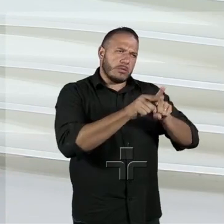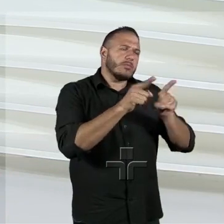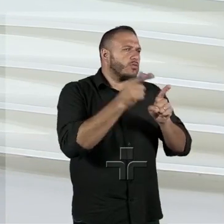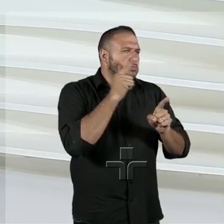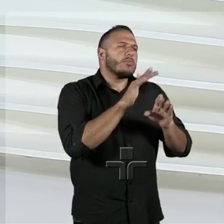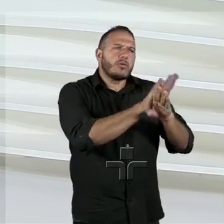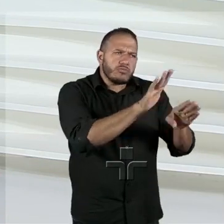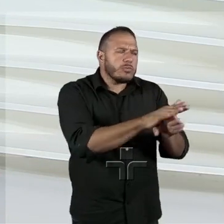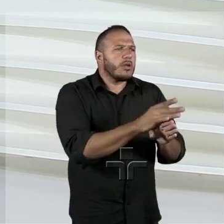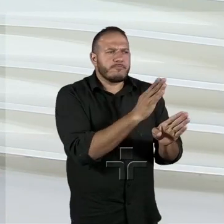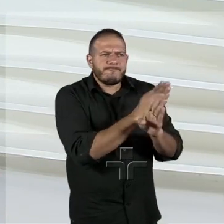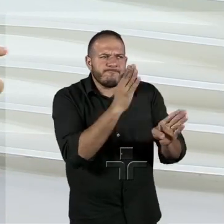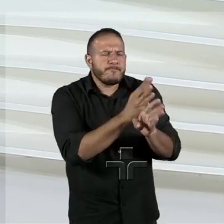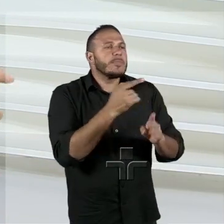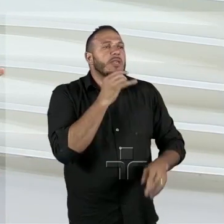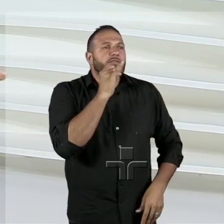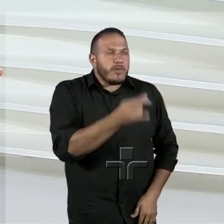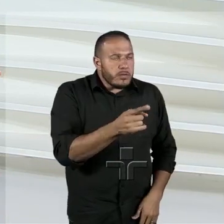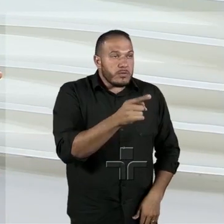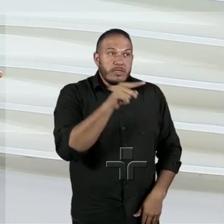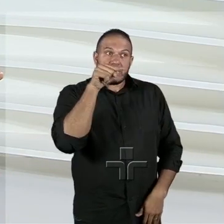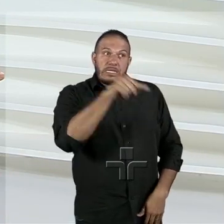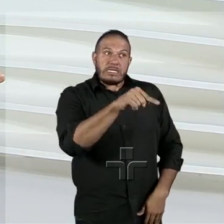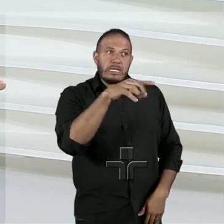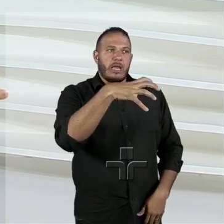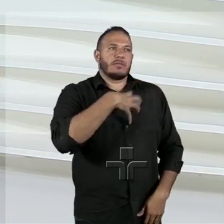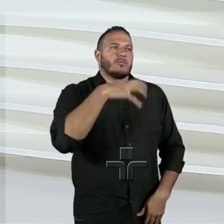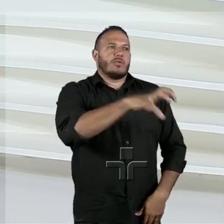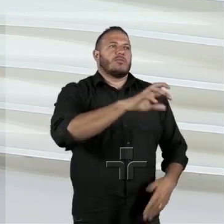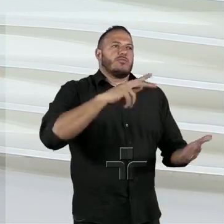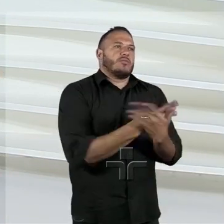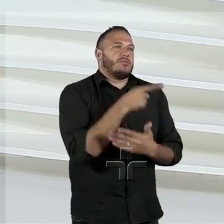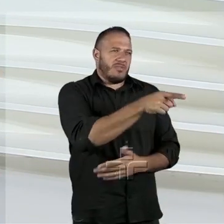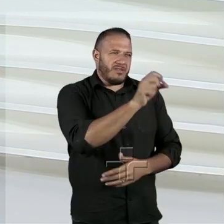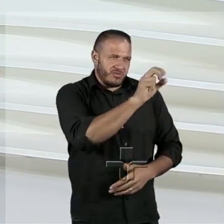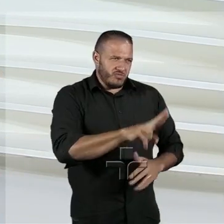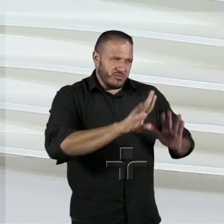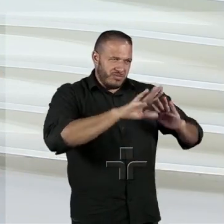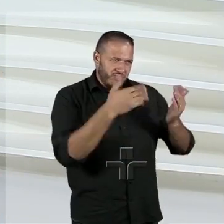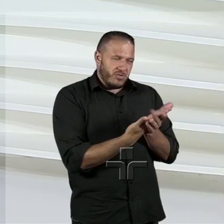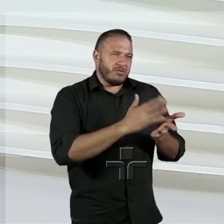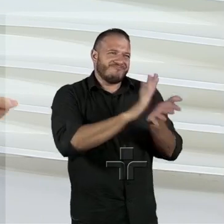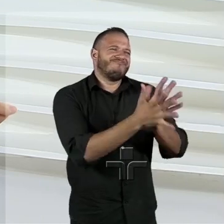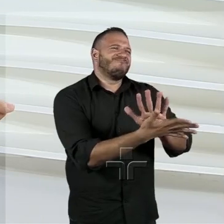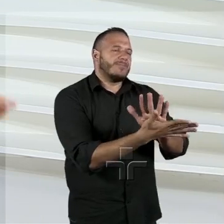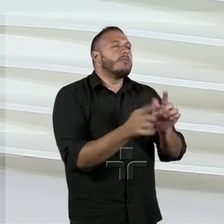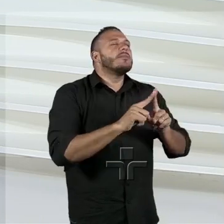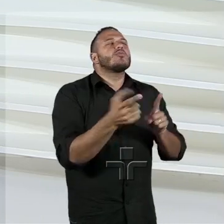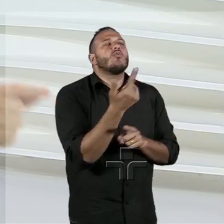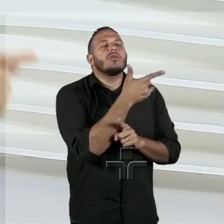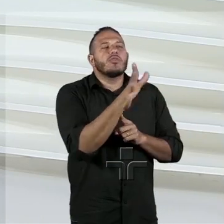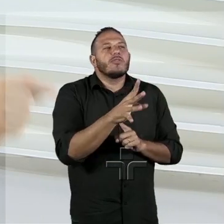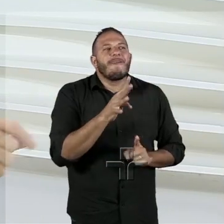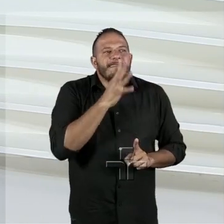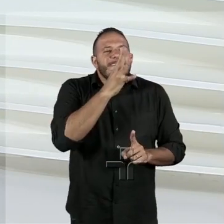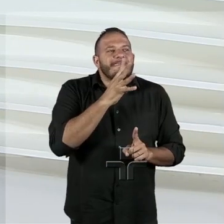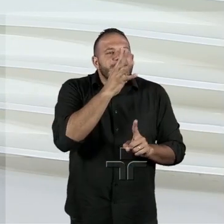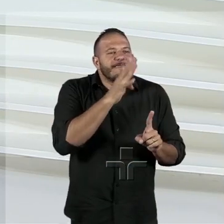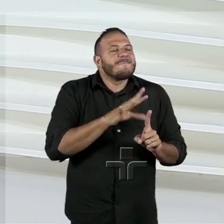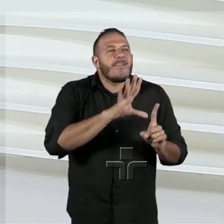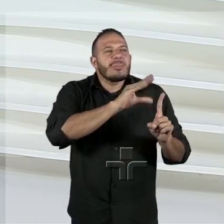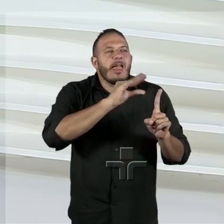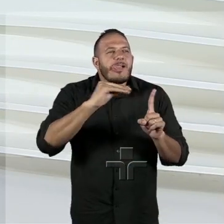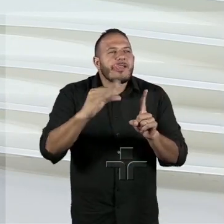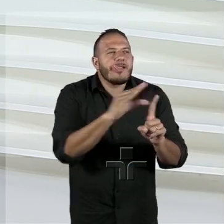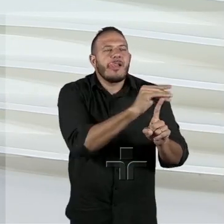como ela ajuda. A gente está falando deste caso que virou essa desgraça, mas quantos casos de abuso foram descobertos por intervenção